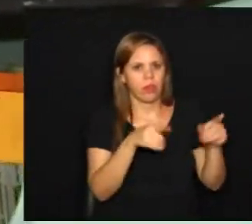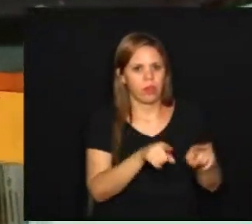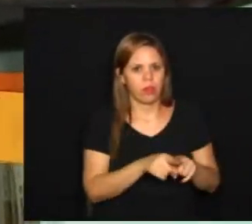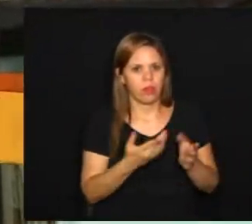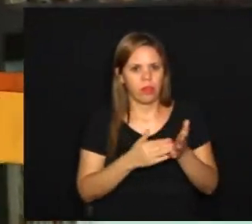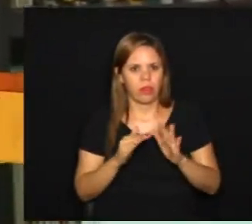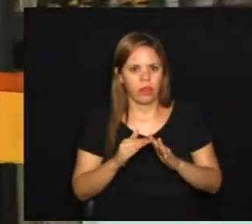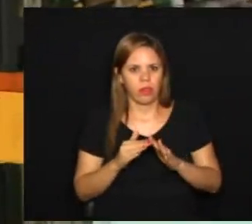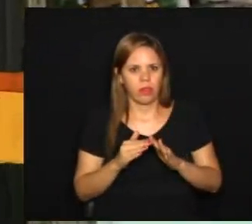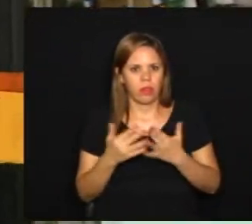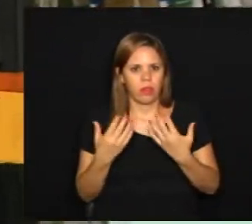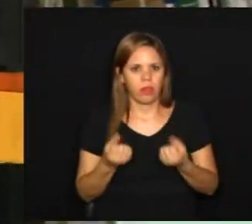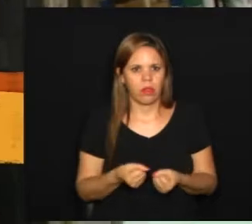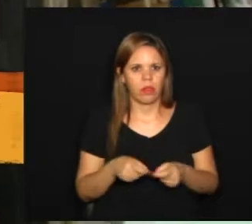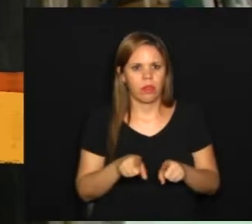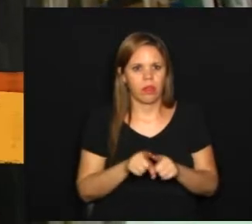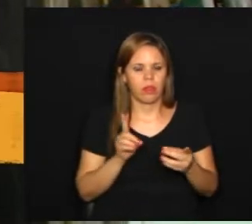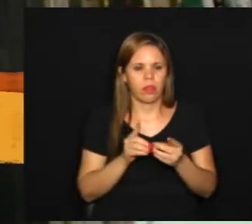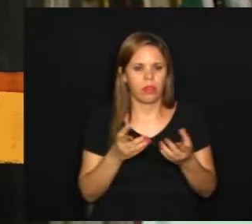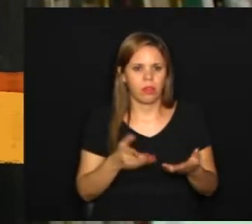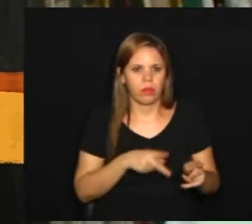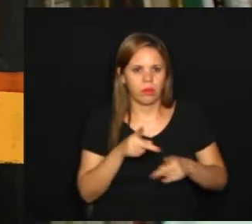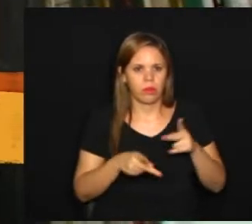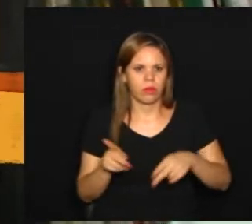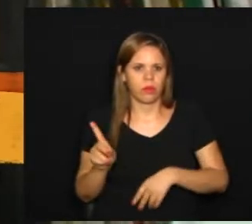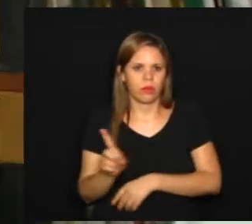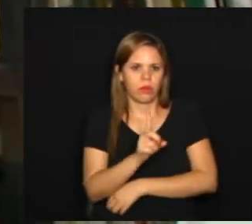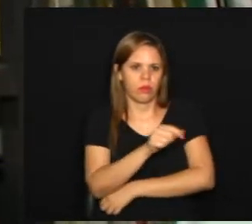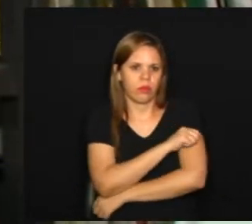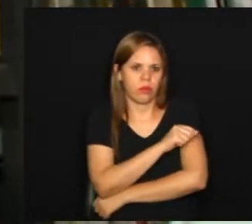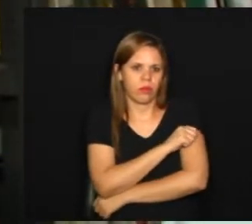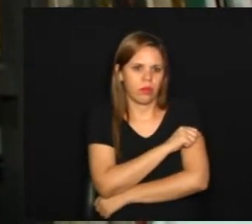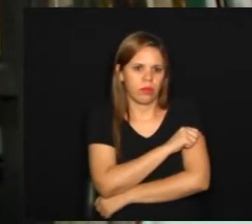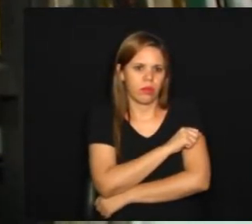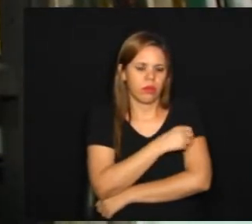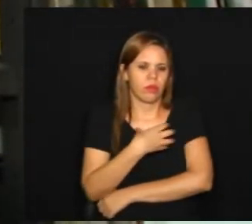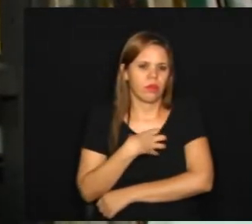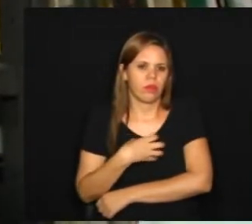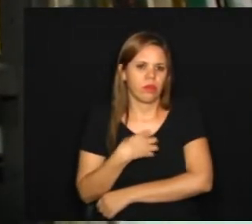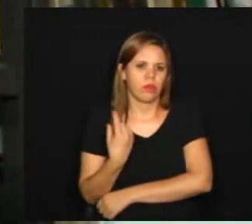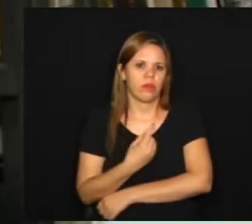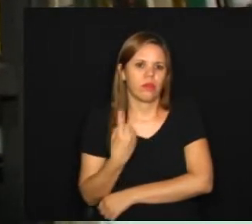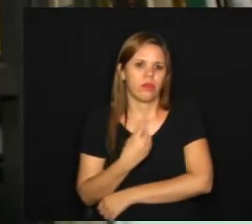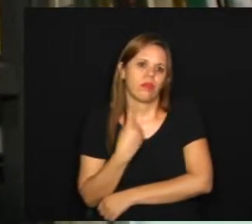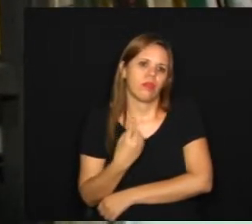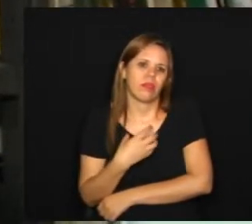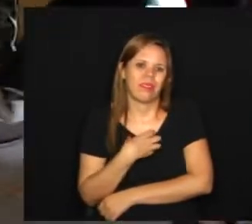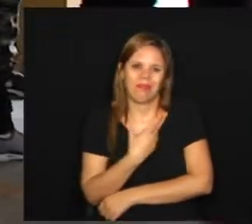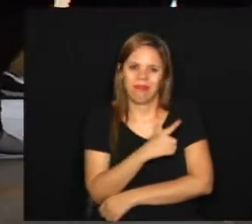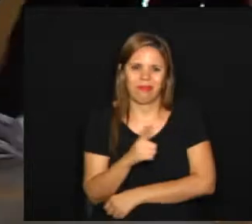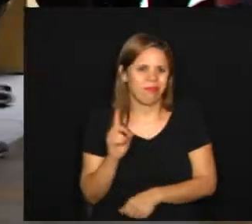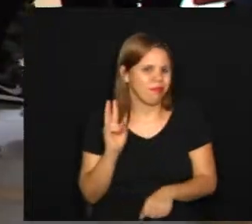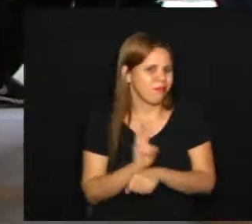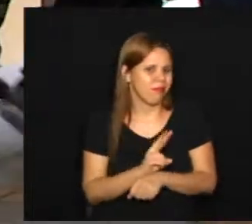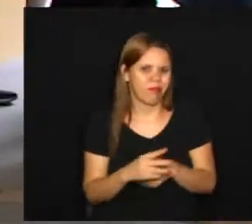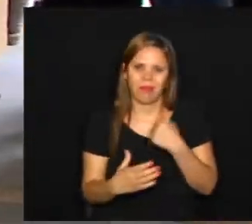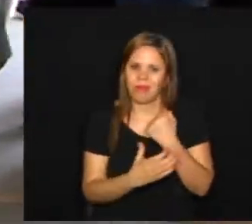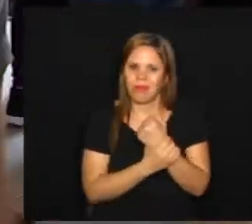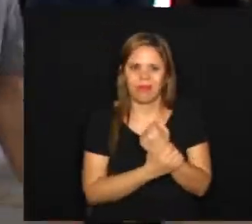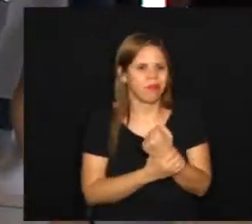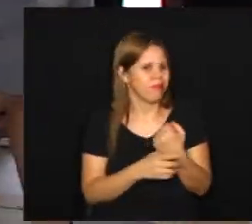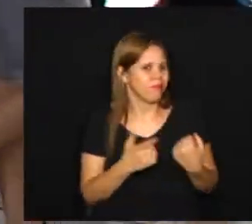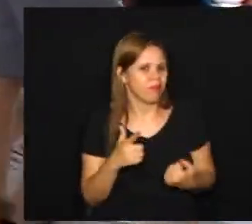isso que eu vou conversar com a Estela agora. Estela, a escola tem que acolher esse estudante? Sim, é muito importante a